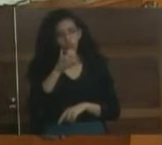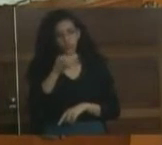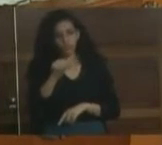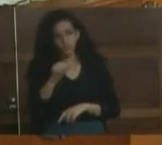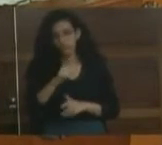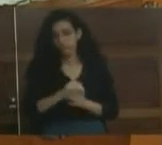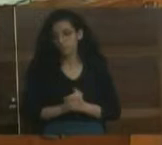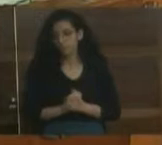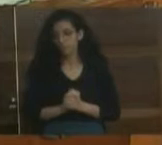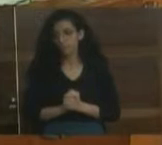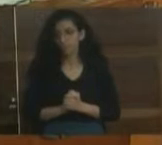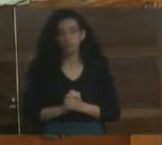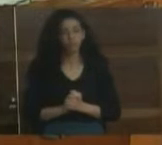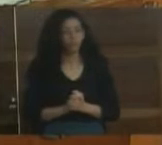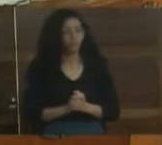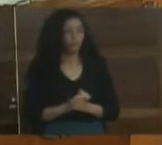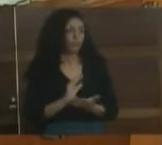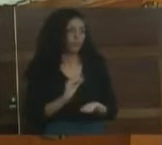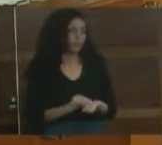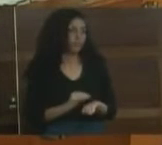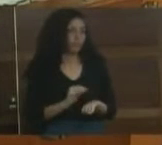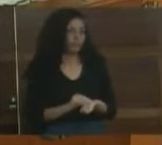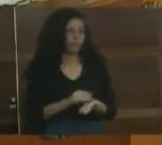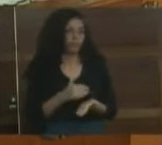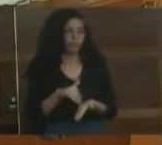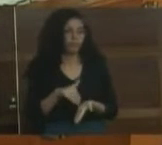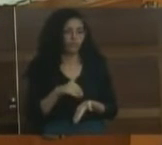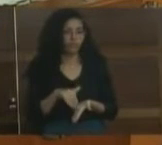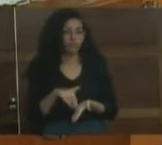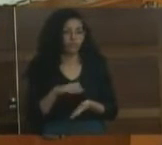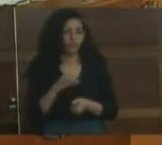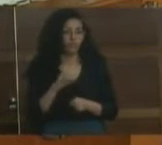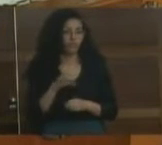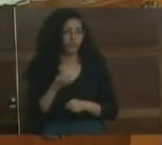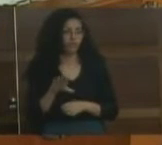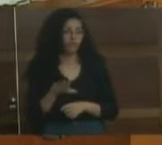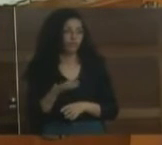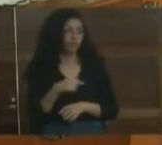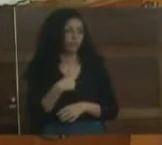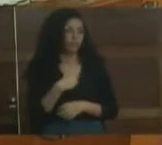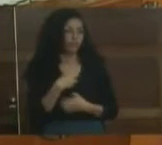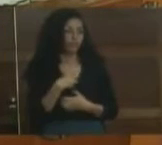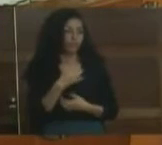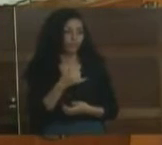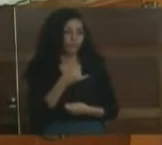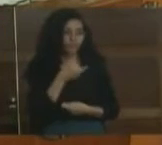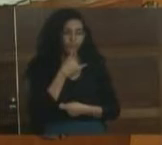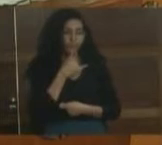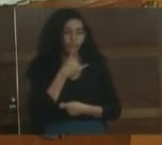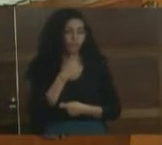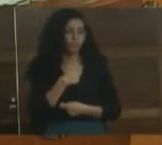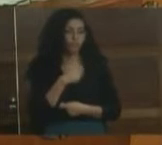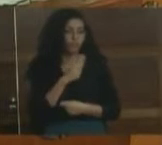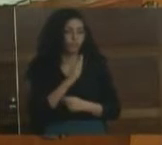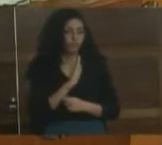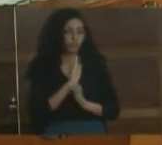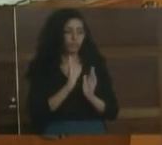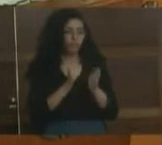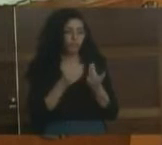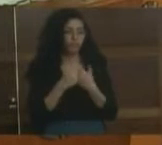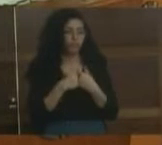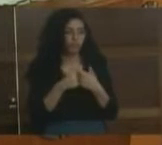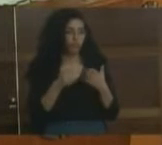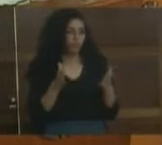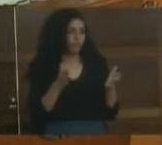jordão e restar também aqui a ausência da secretaria de educação que eu sinto bastante eu vou abrir agora